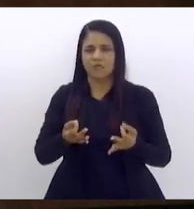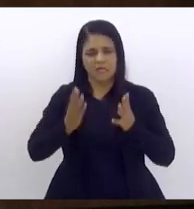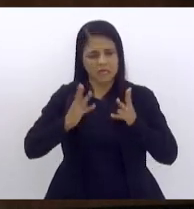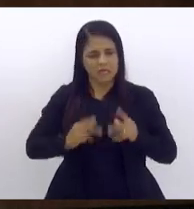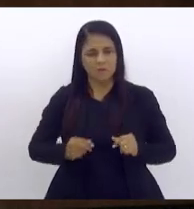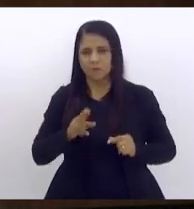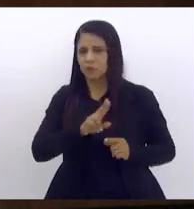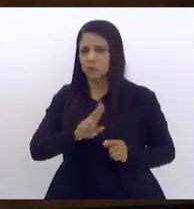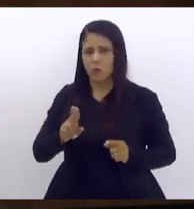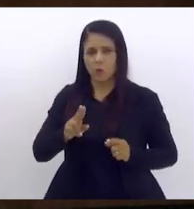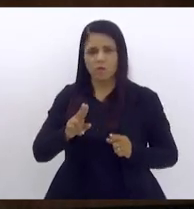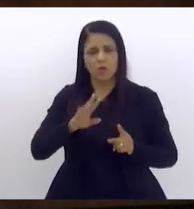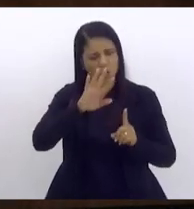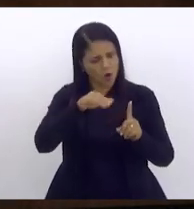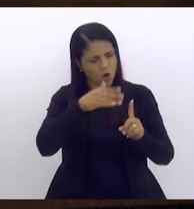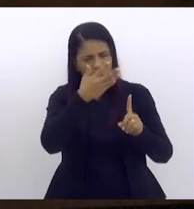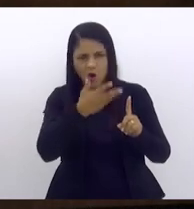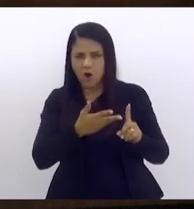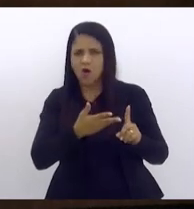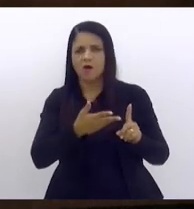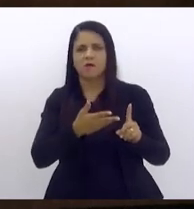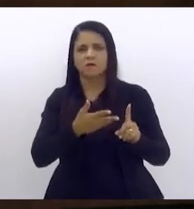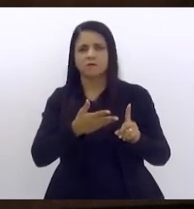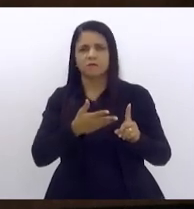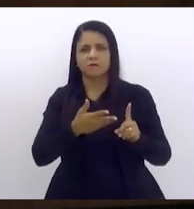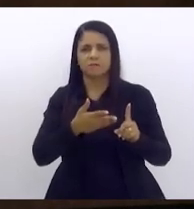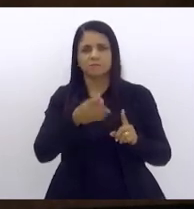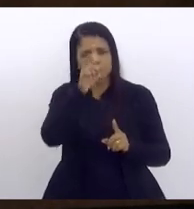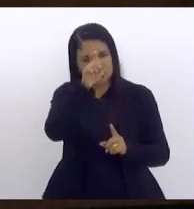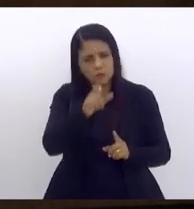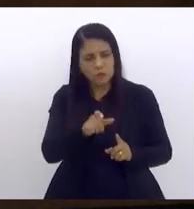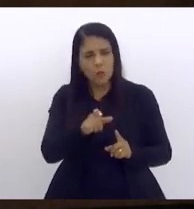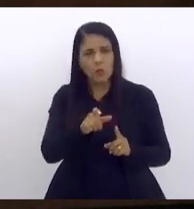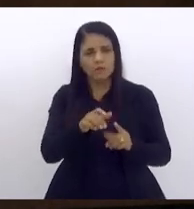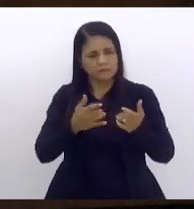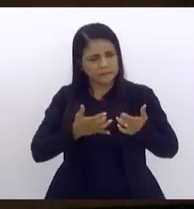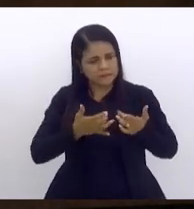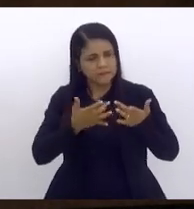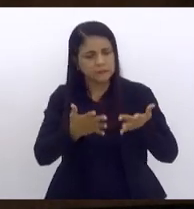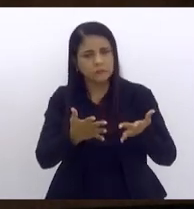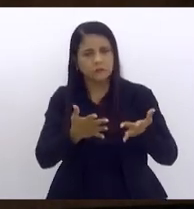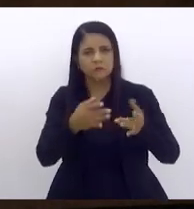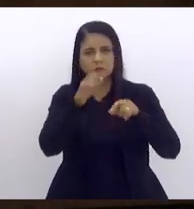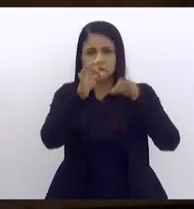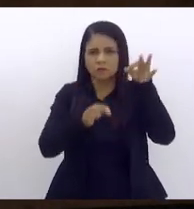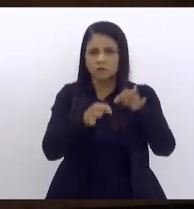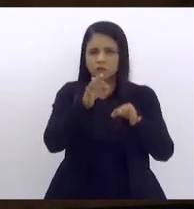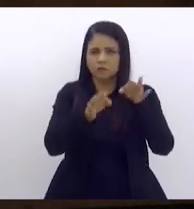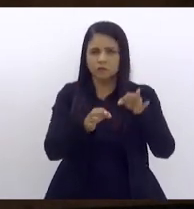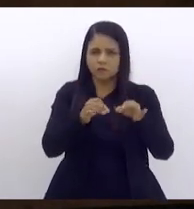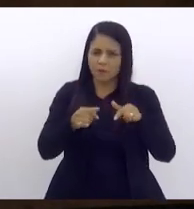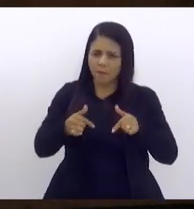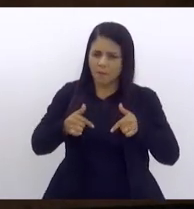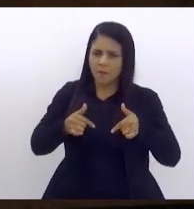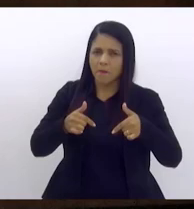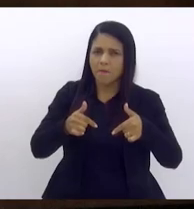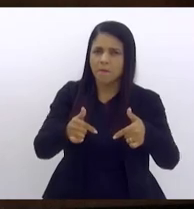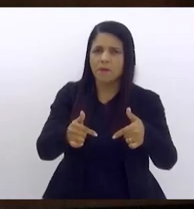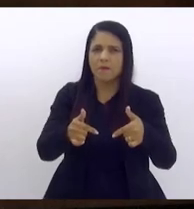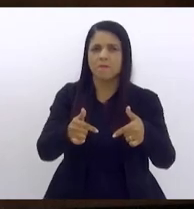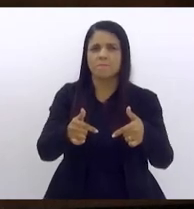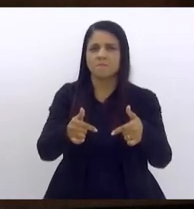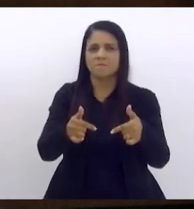Uma pessoa honrosa que dedicou à justiça todo o empenho que podia ser